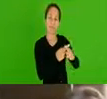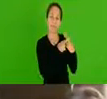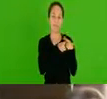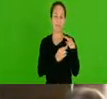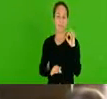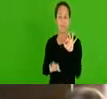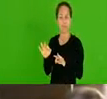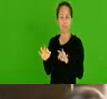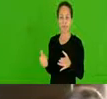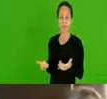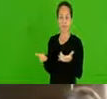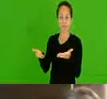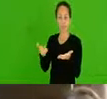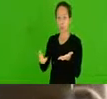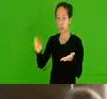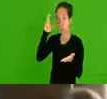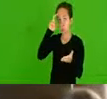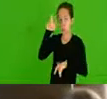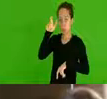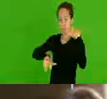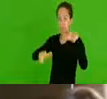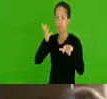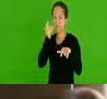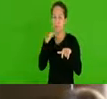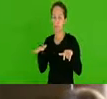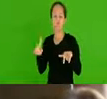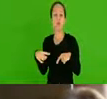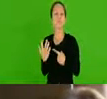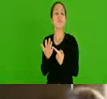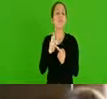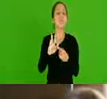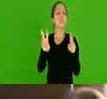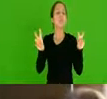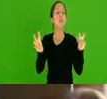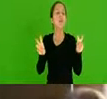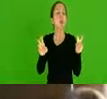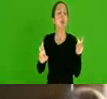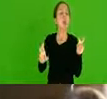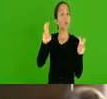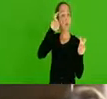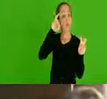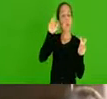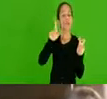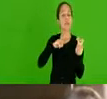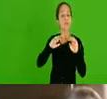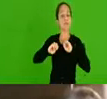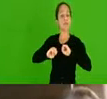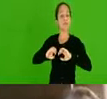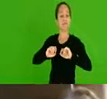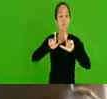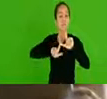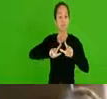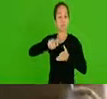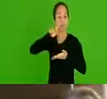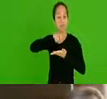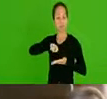a essas crianças, e aí nós estamos falando simplesmente de uma cultura letrada, unicamente, para elas